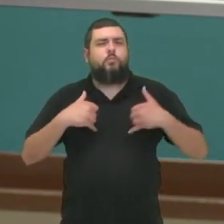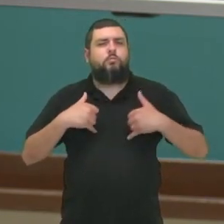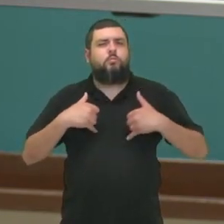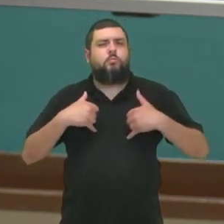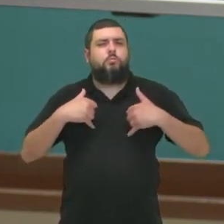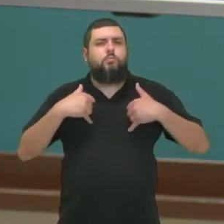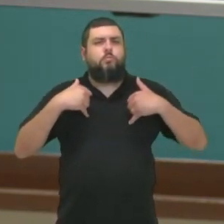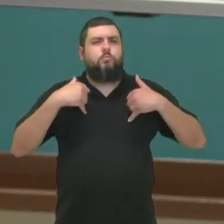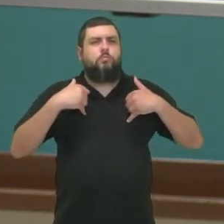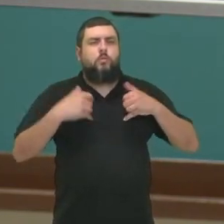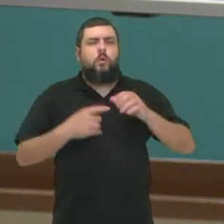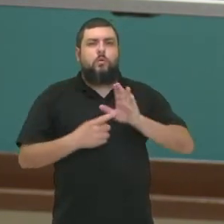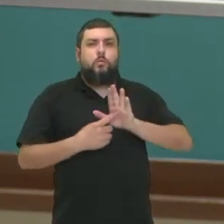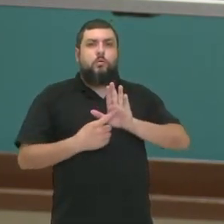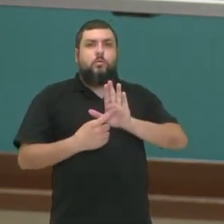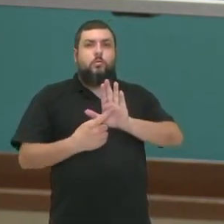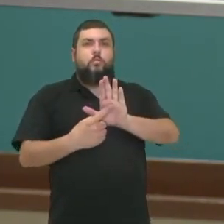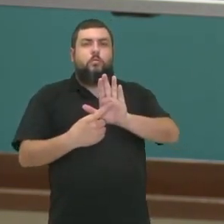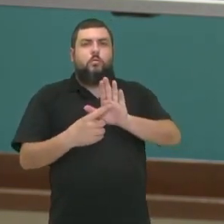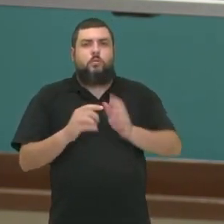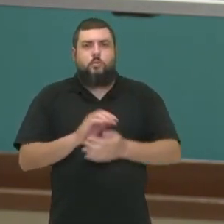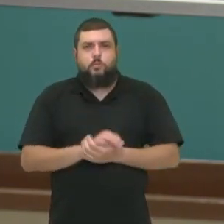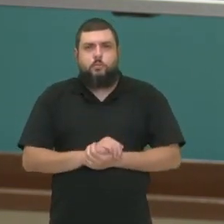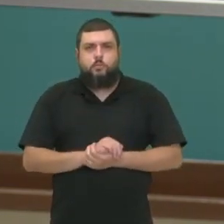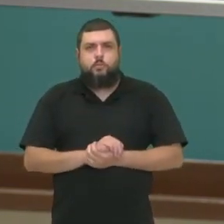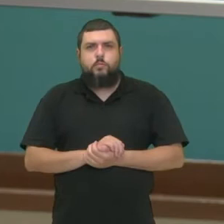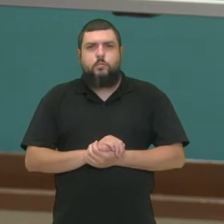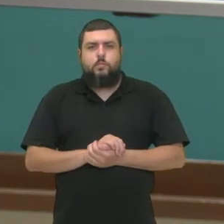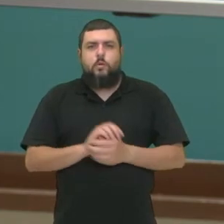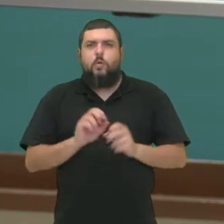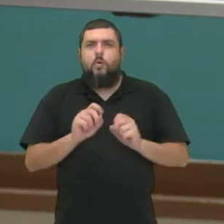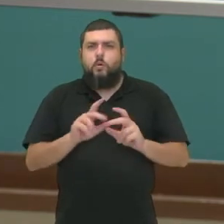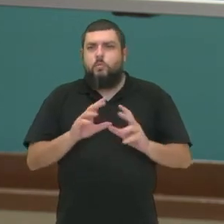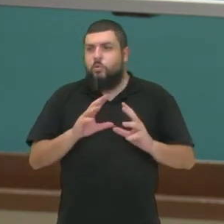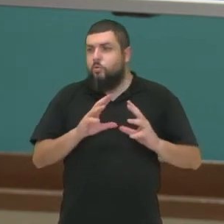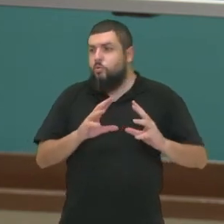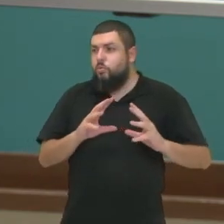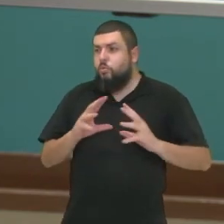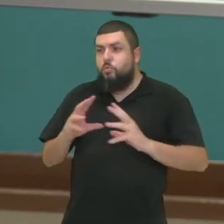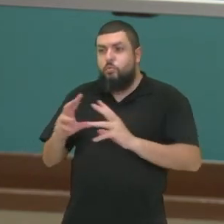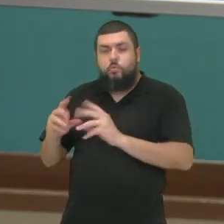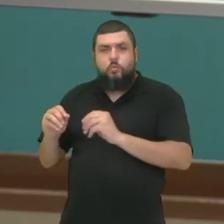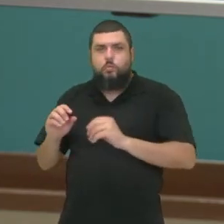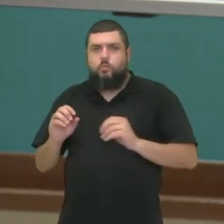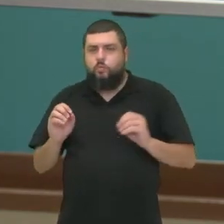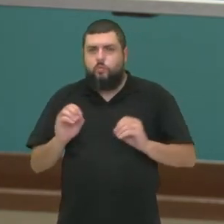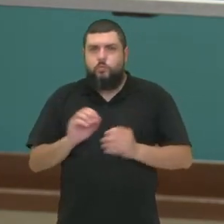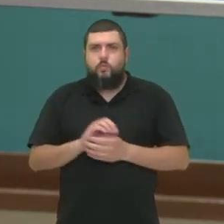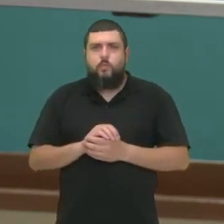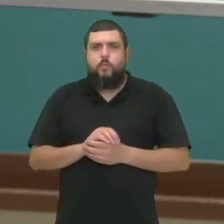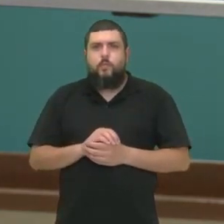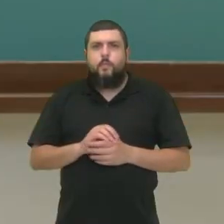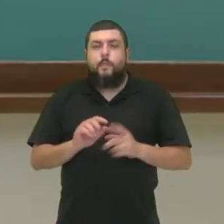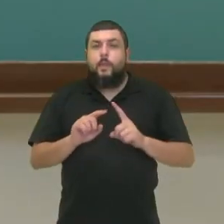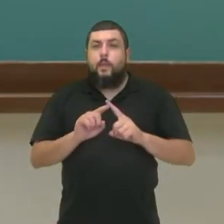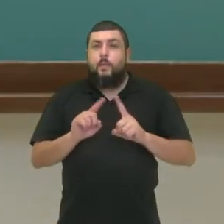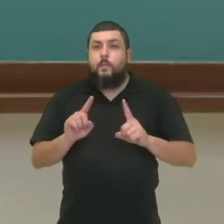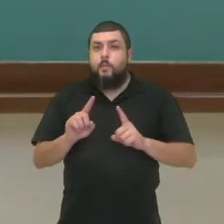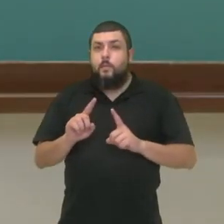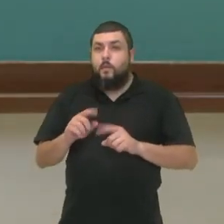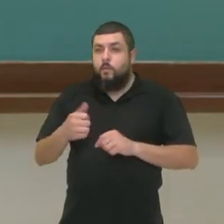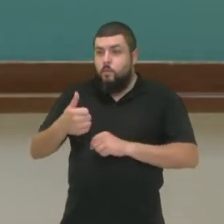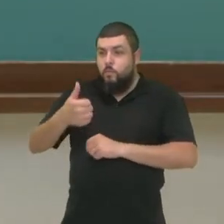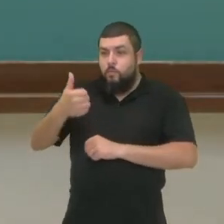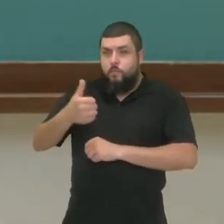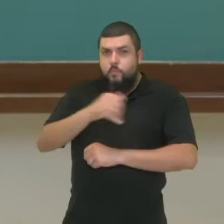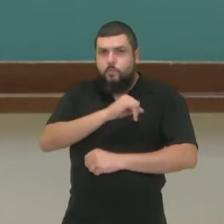tiveram esse tempo, somente depois das crises romanas no século III. Mas o primeiro imperador, Otávio, mandou